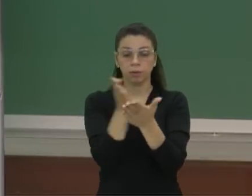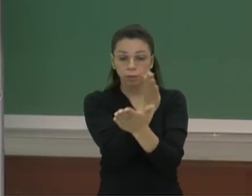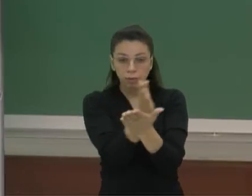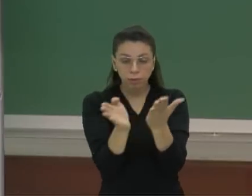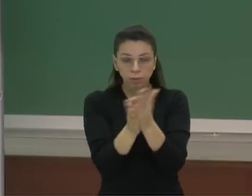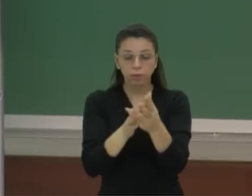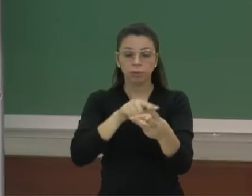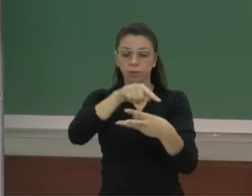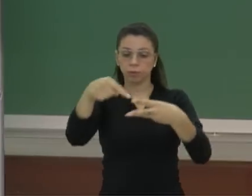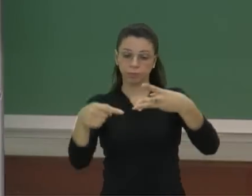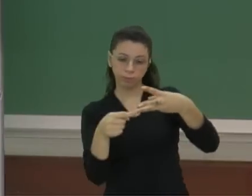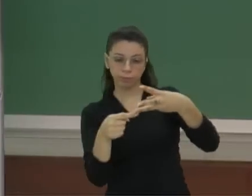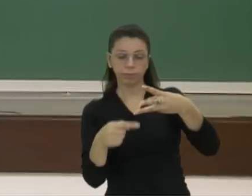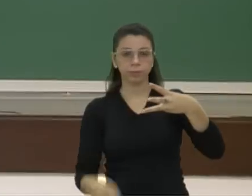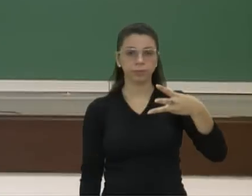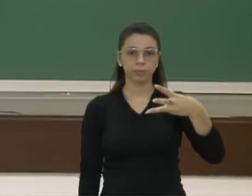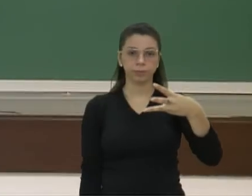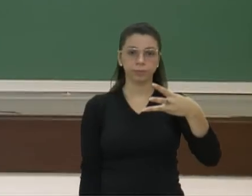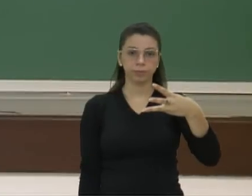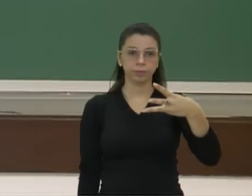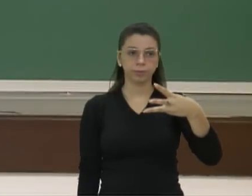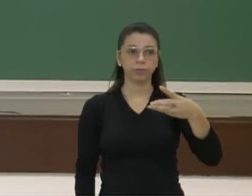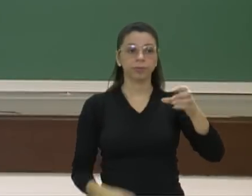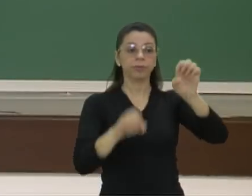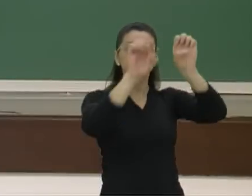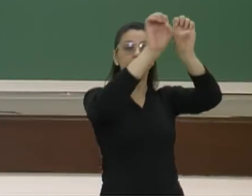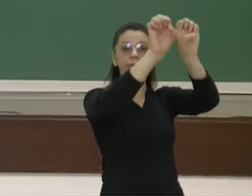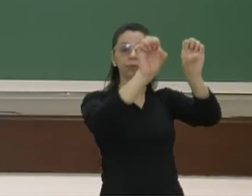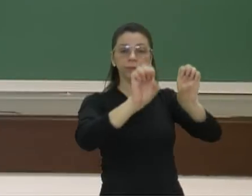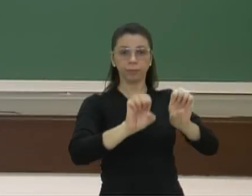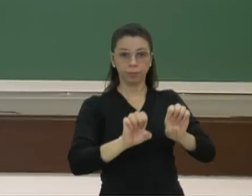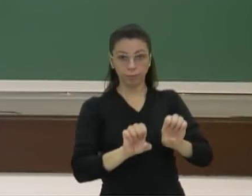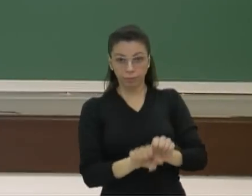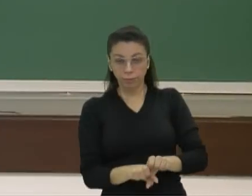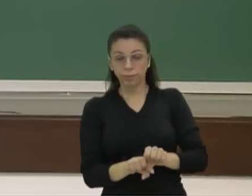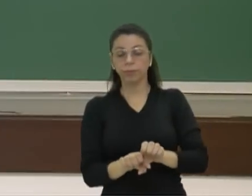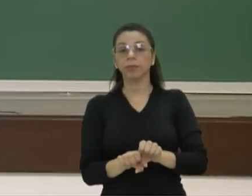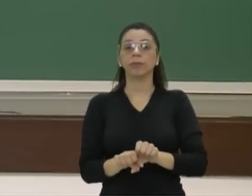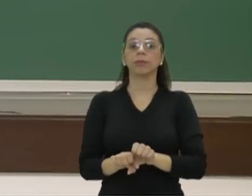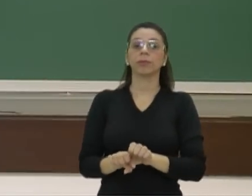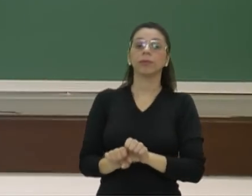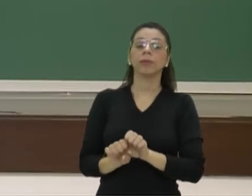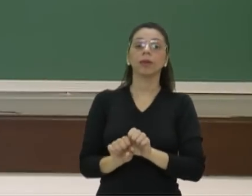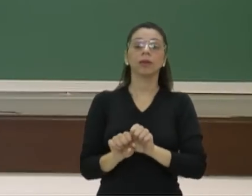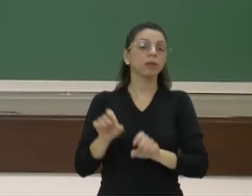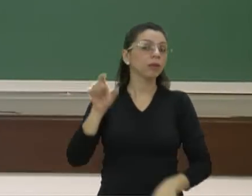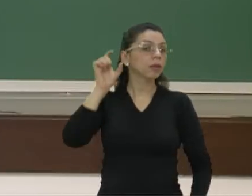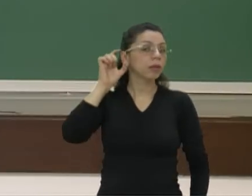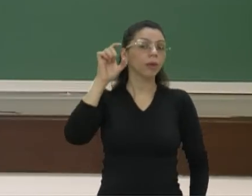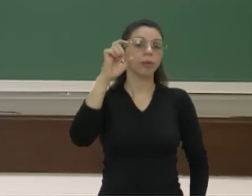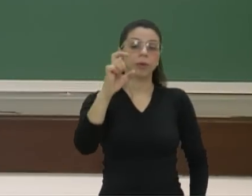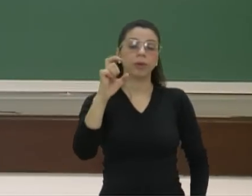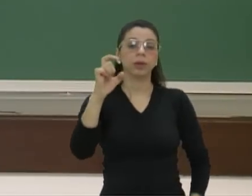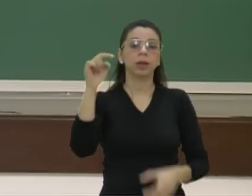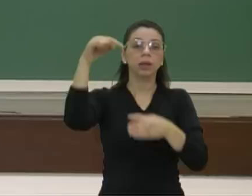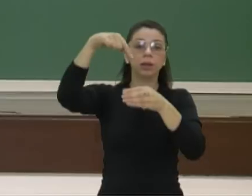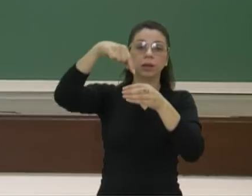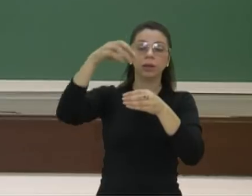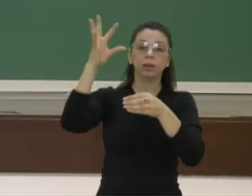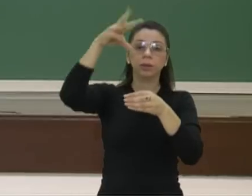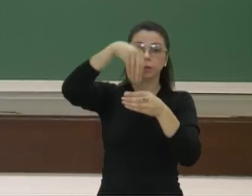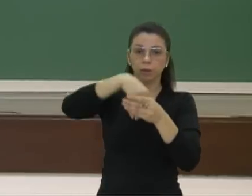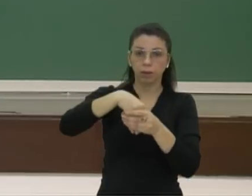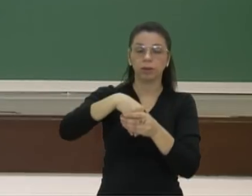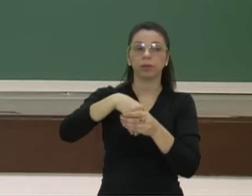em 3 partes. Então, que estrutura da orelha interna transforma as vibrações da